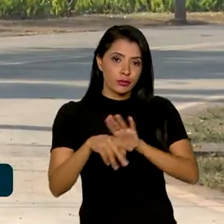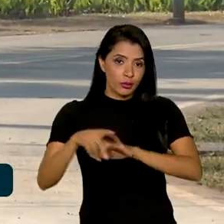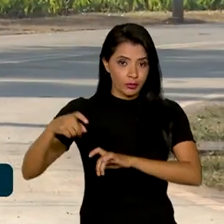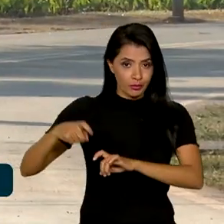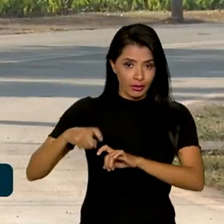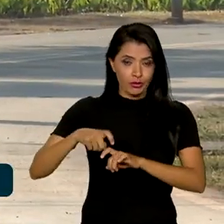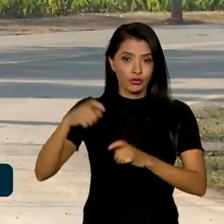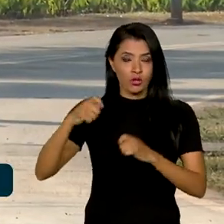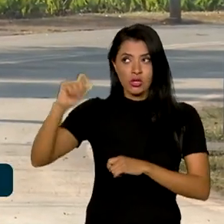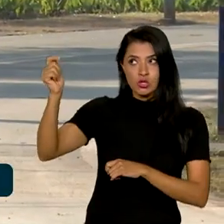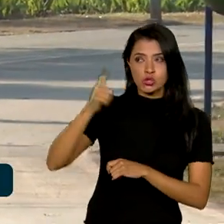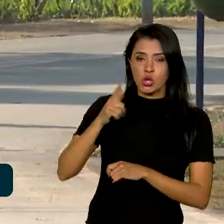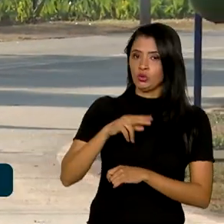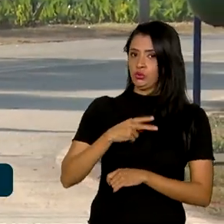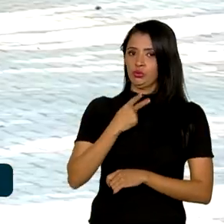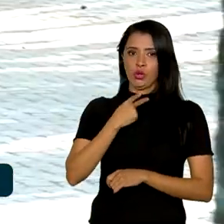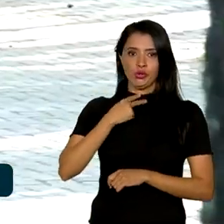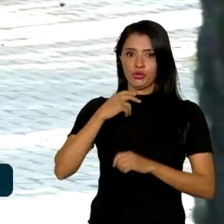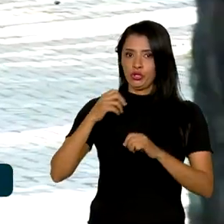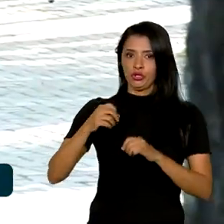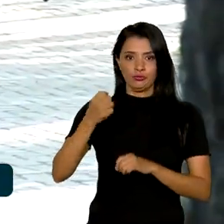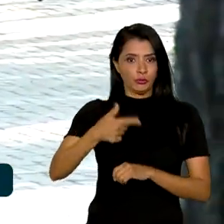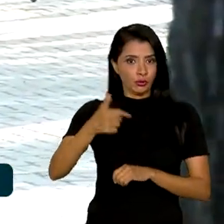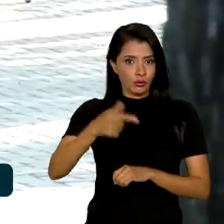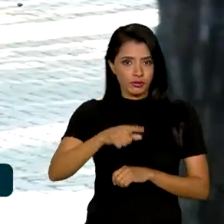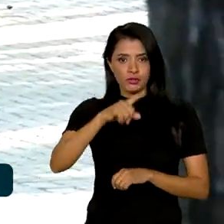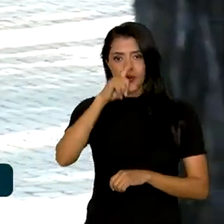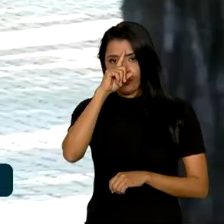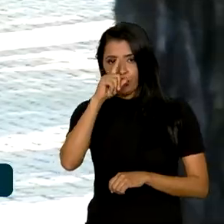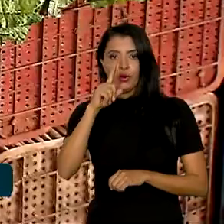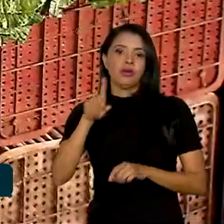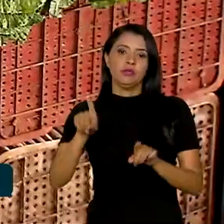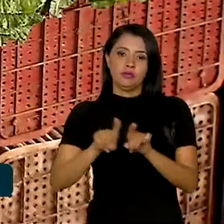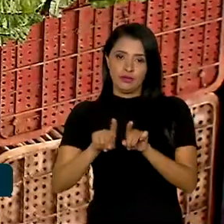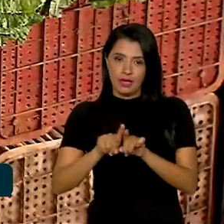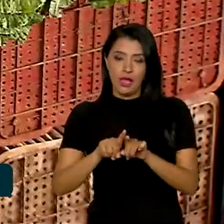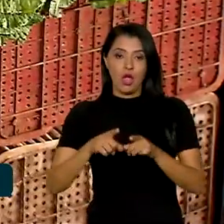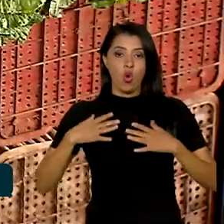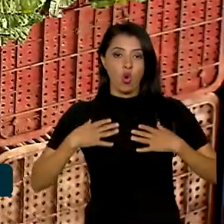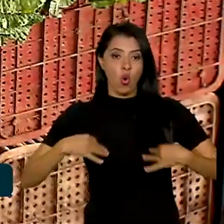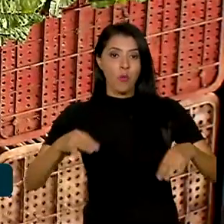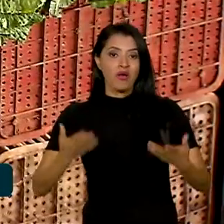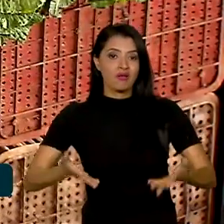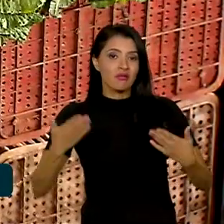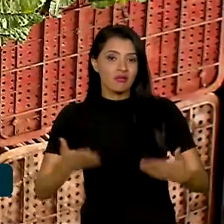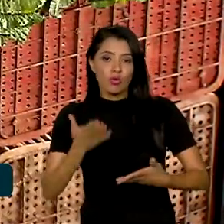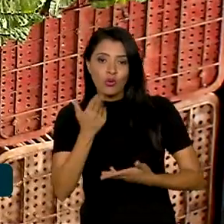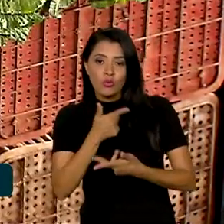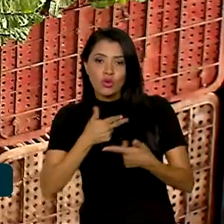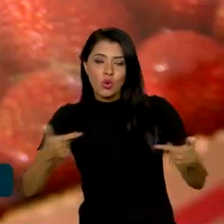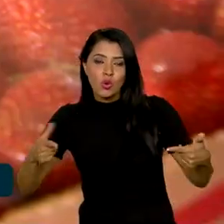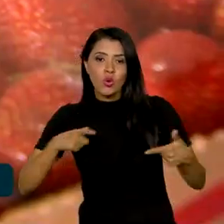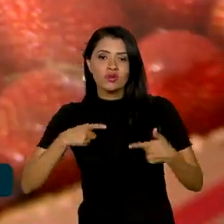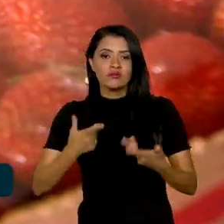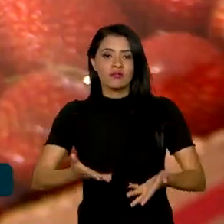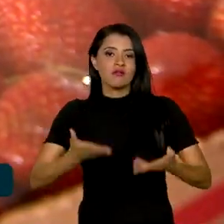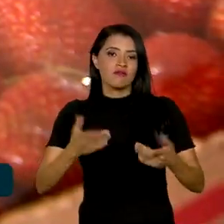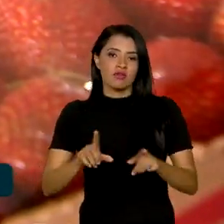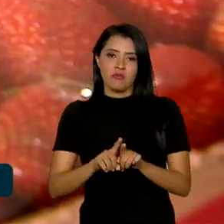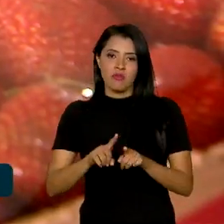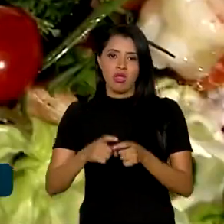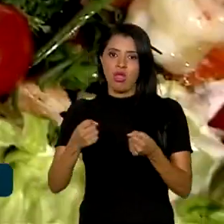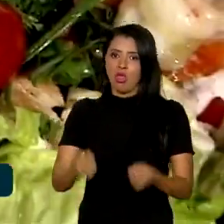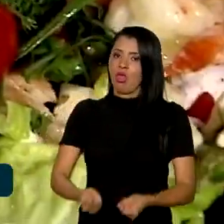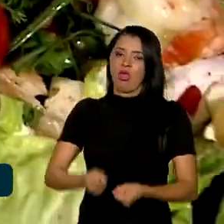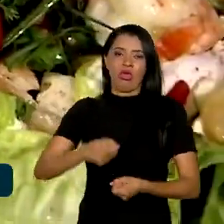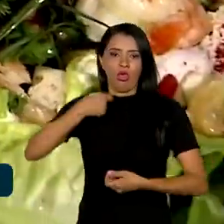de fugir do sol no meio-dia, é o uso de roupas leves e o consumo de comidas refrescantes e nada